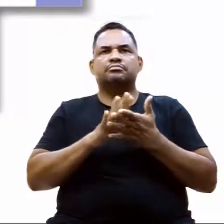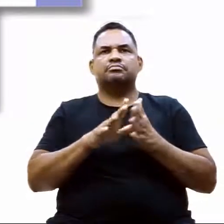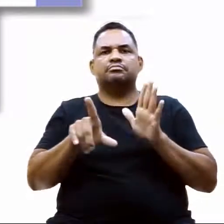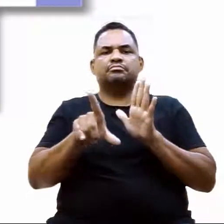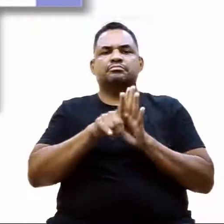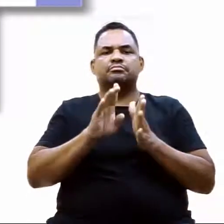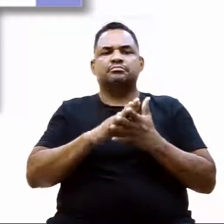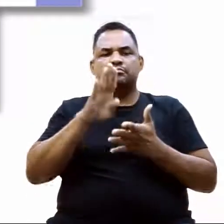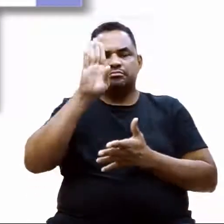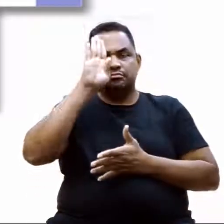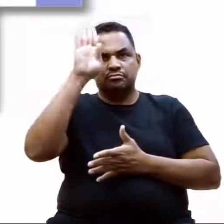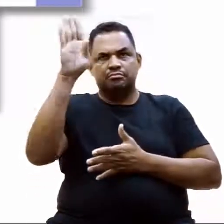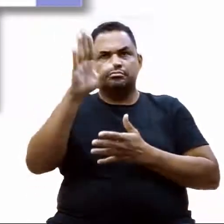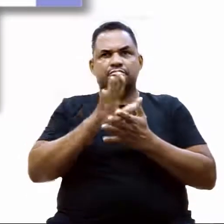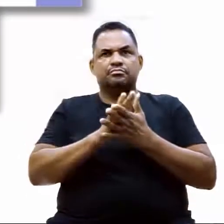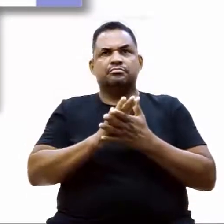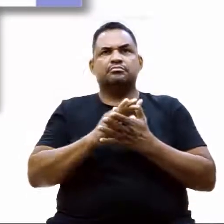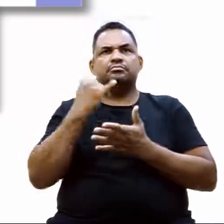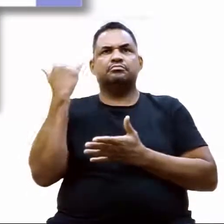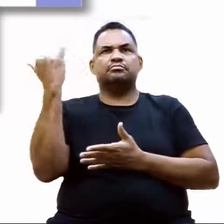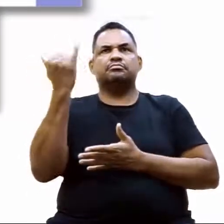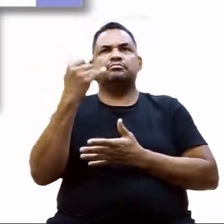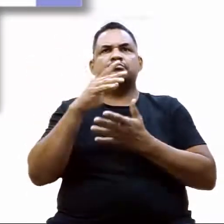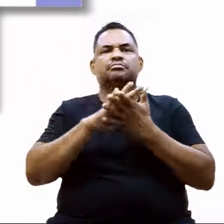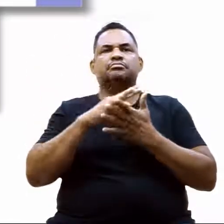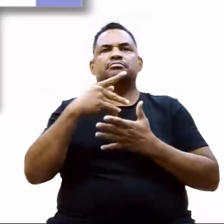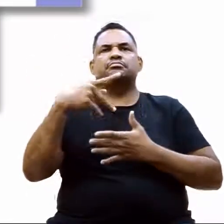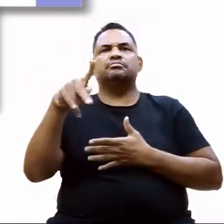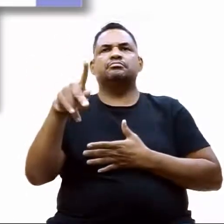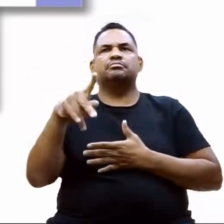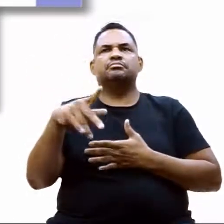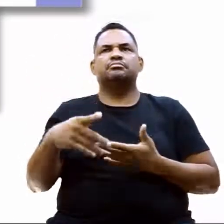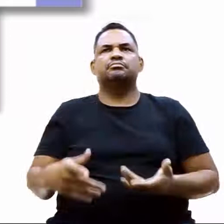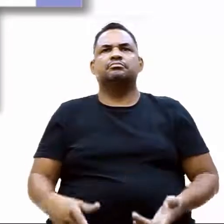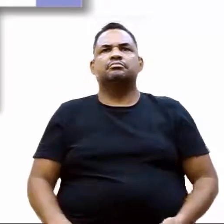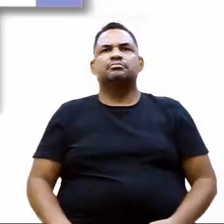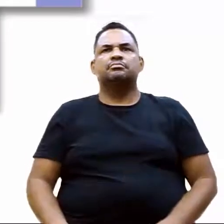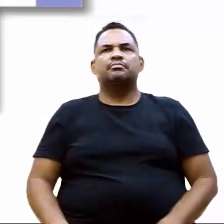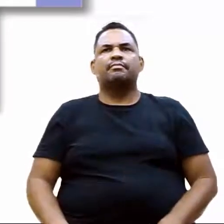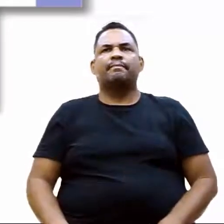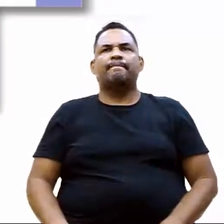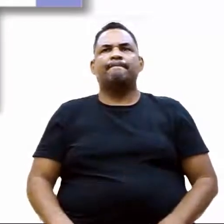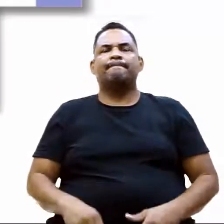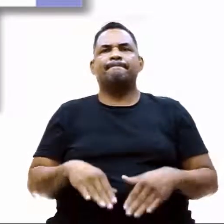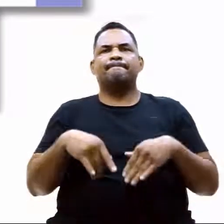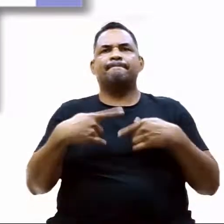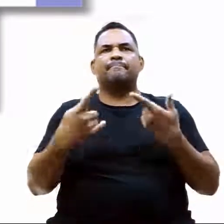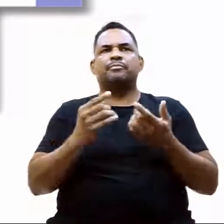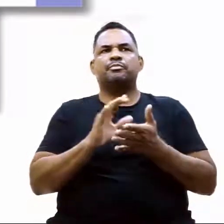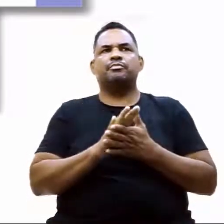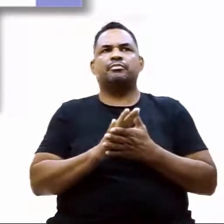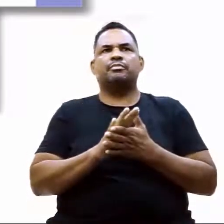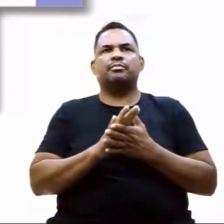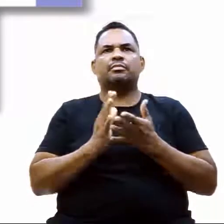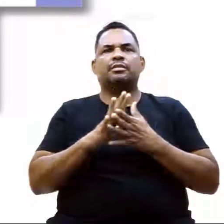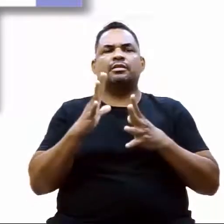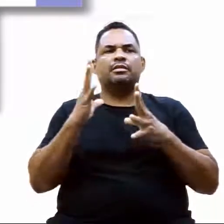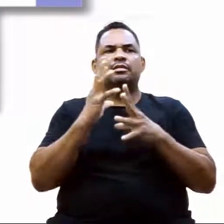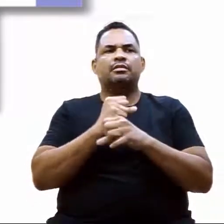fundamental importância para quando você vai trabalhar numericamente, ou seja,